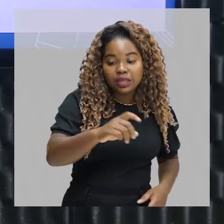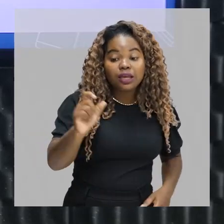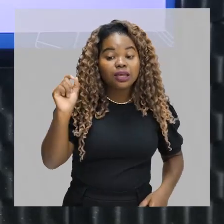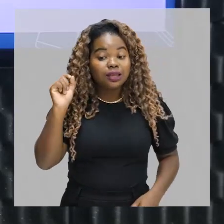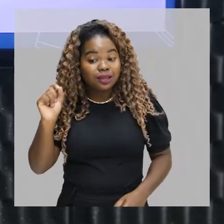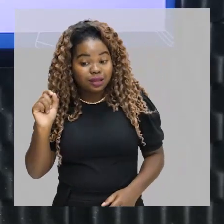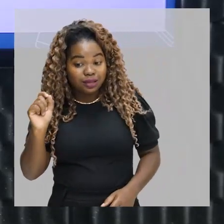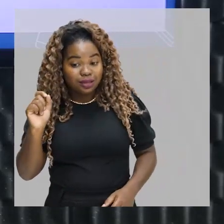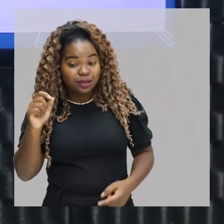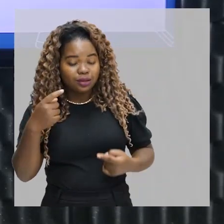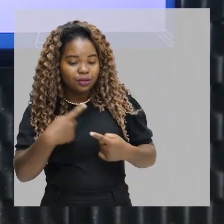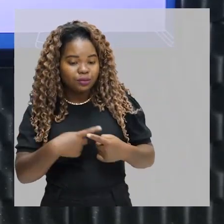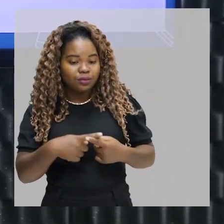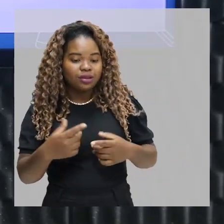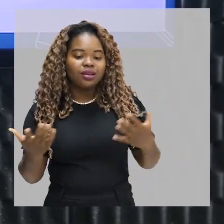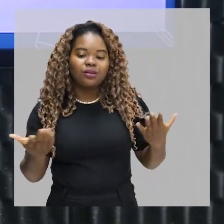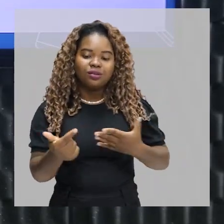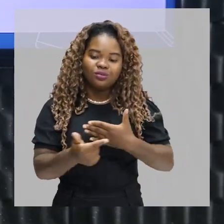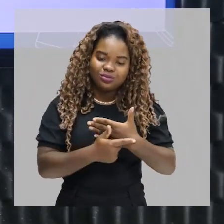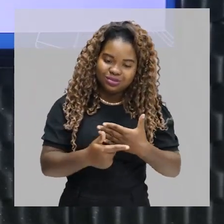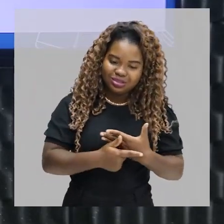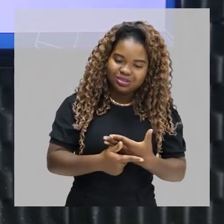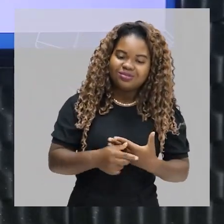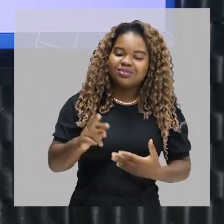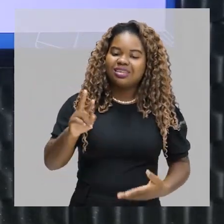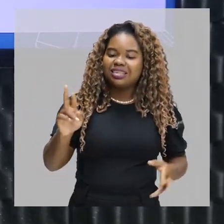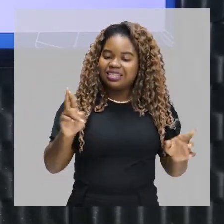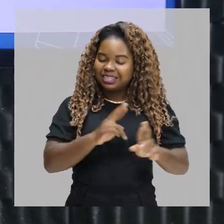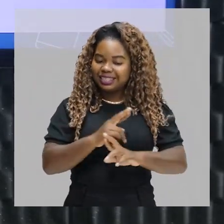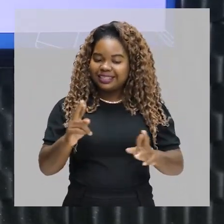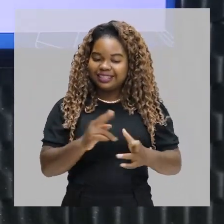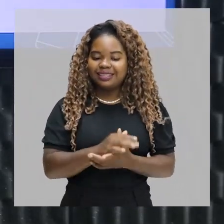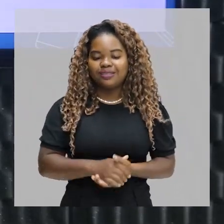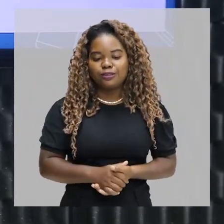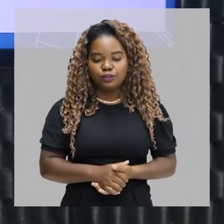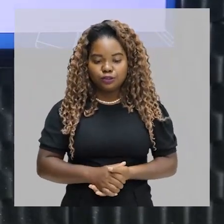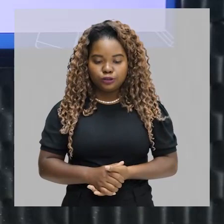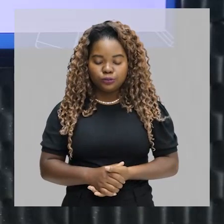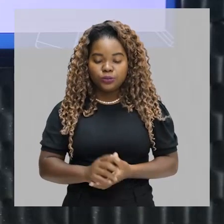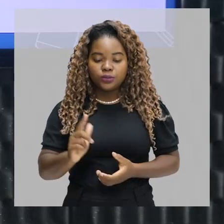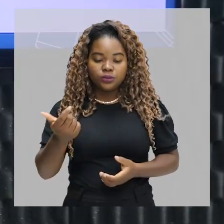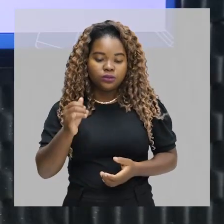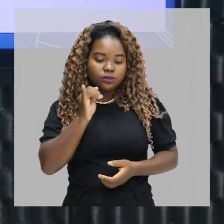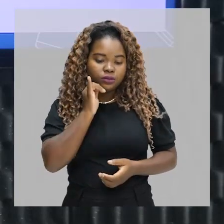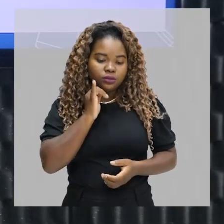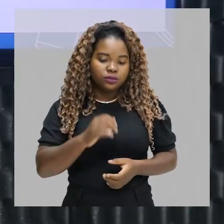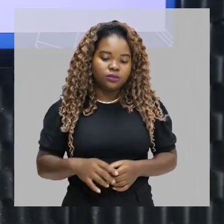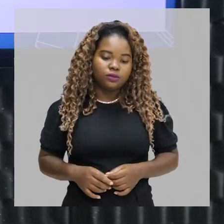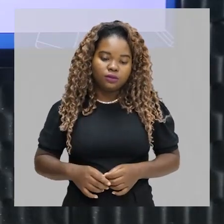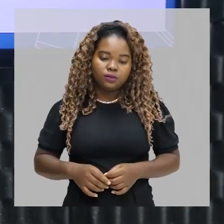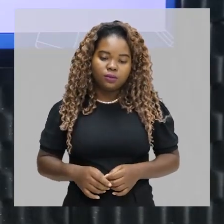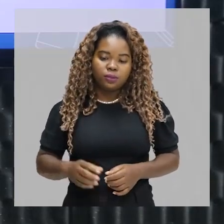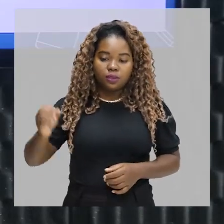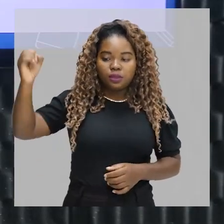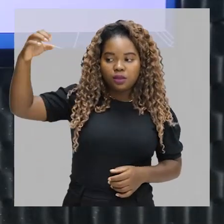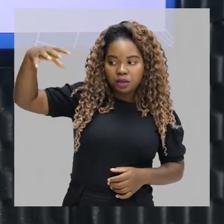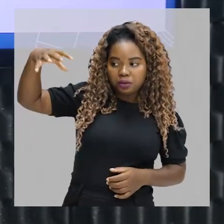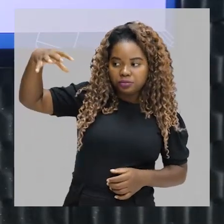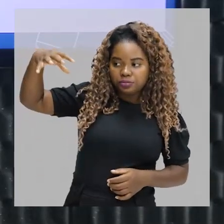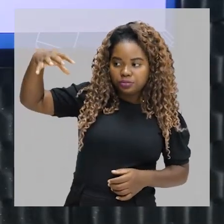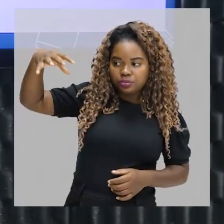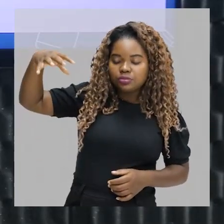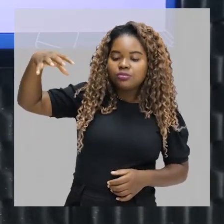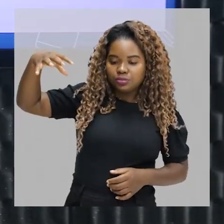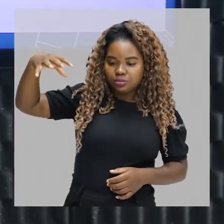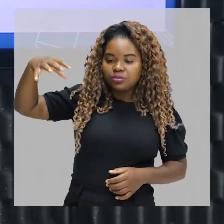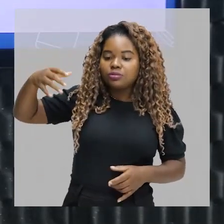fazendo função de pronome relativo. Outro exemplo. The lamp is in the room. A lâmpada, o abajur, está